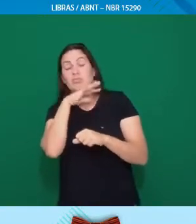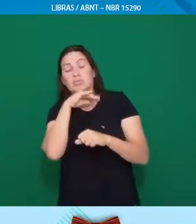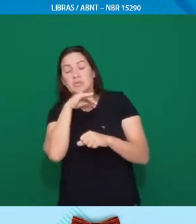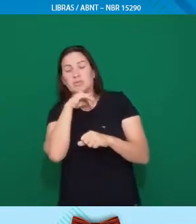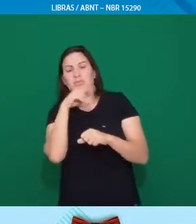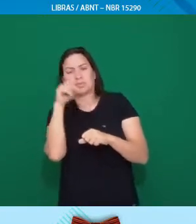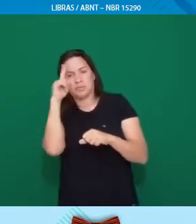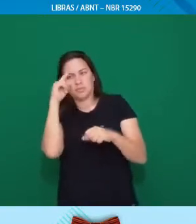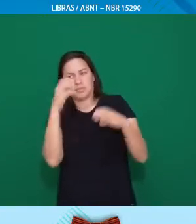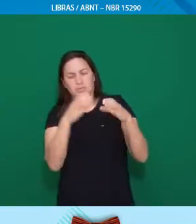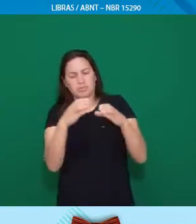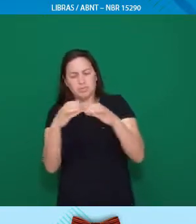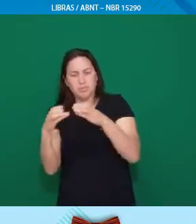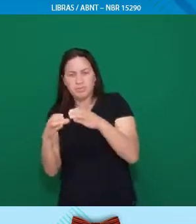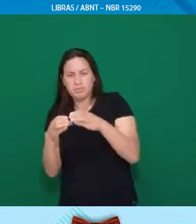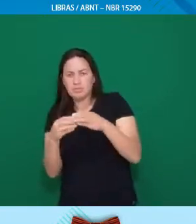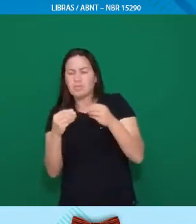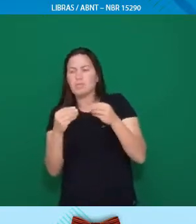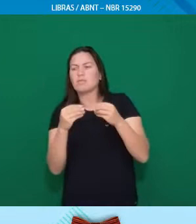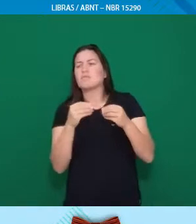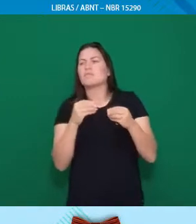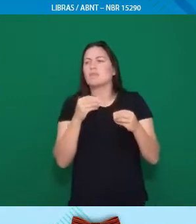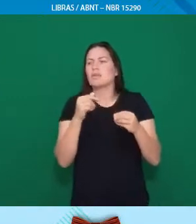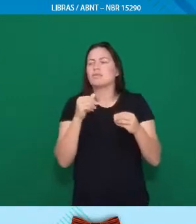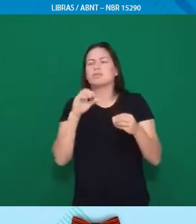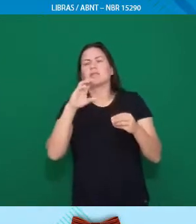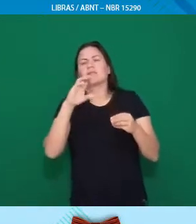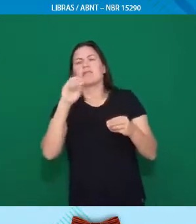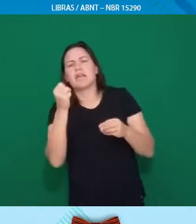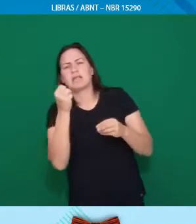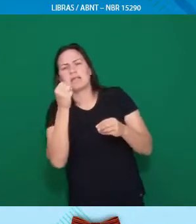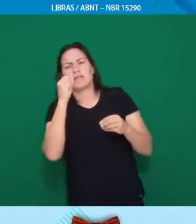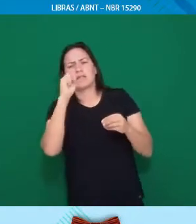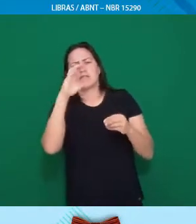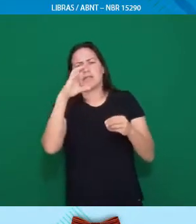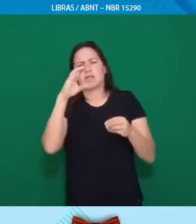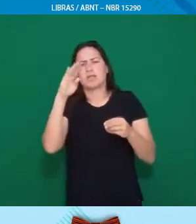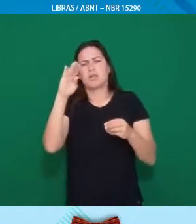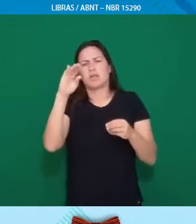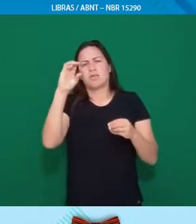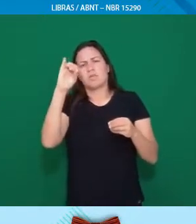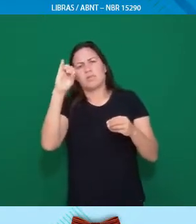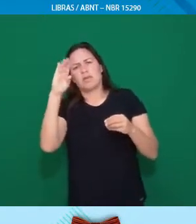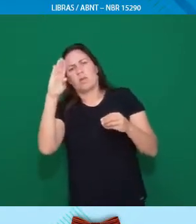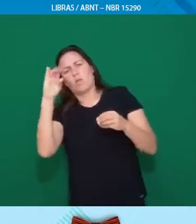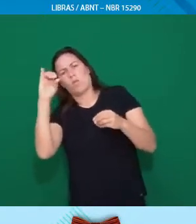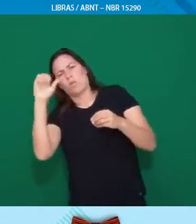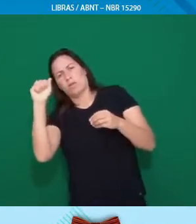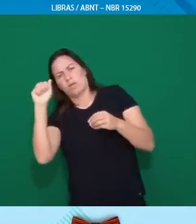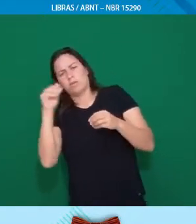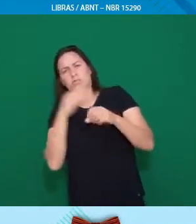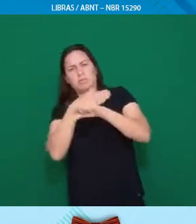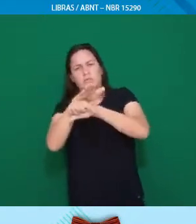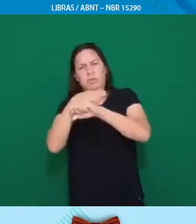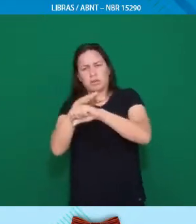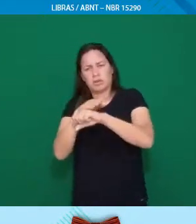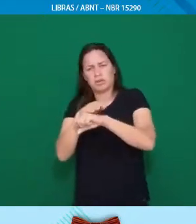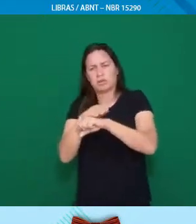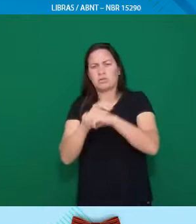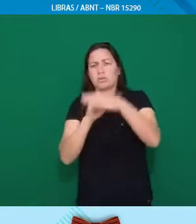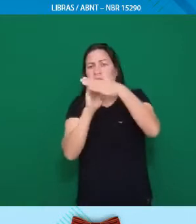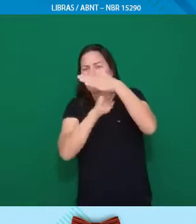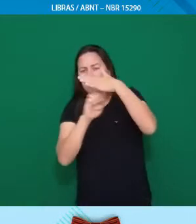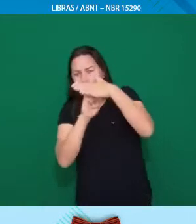muito séria não eram tantos buracos como na SC de acesso ao Ibicuí Deus na sede acesso